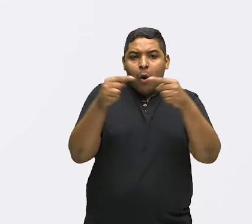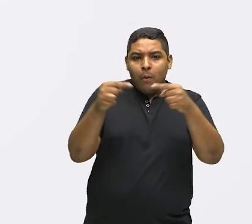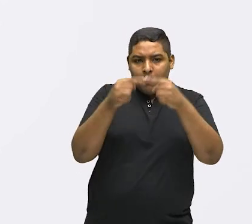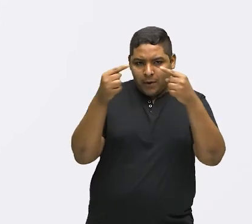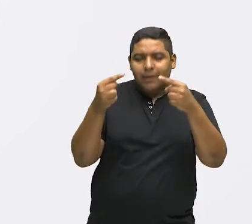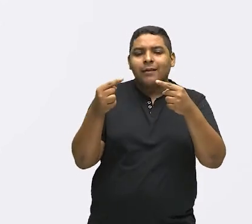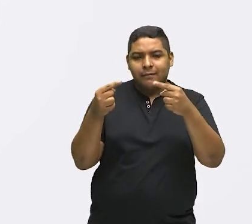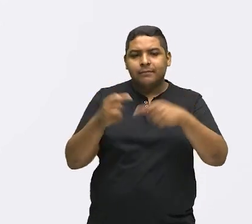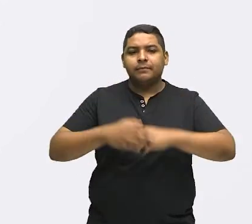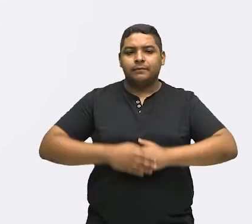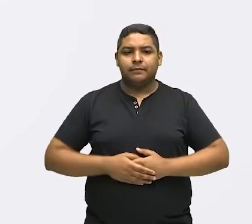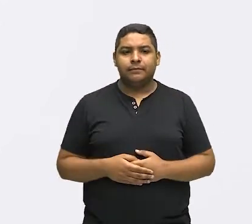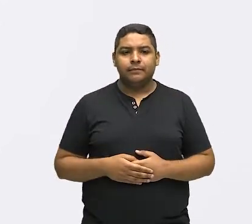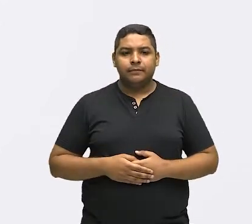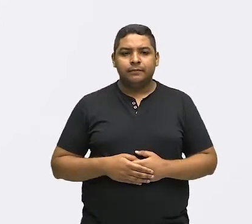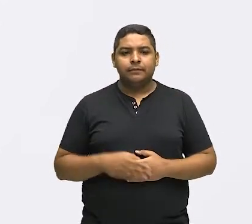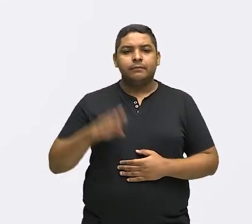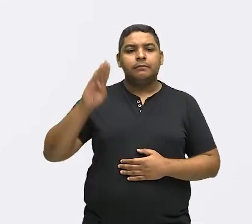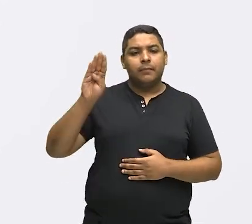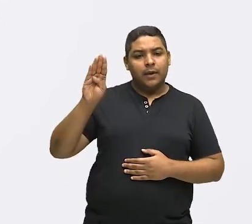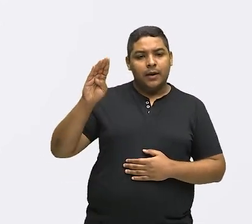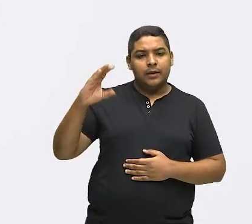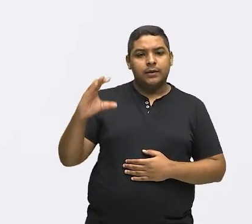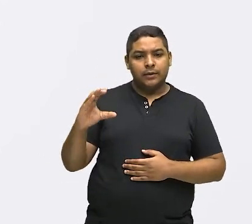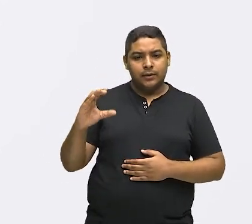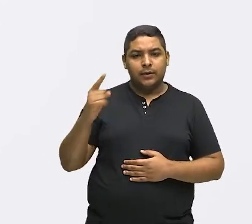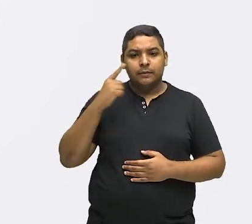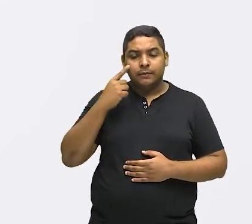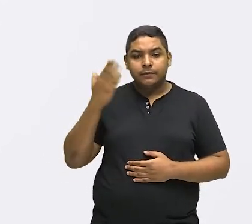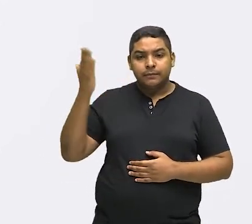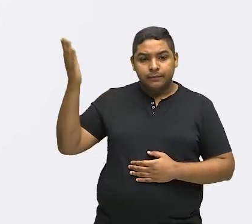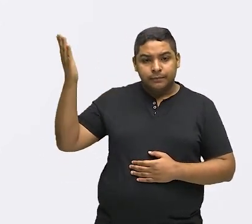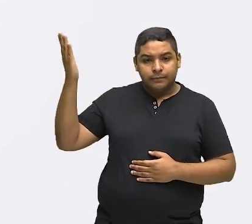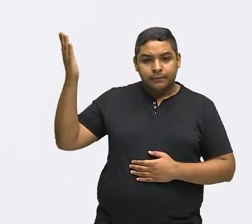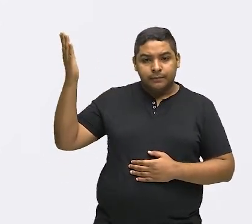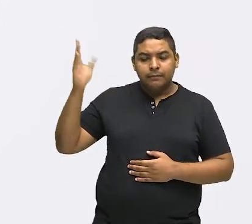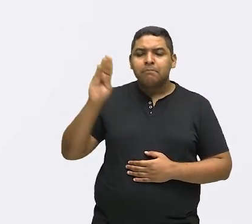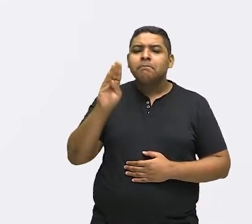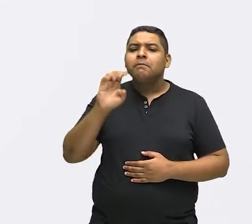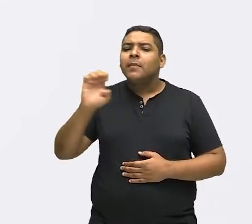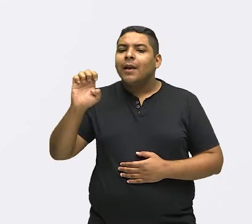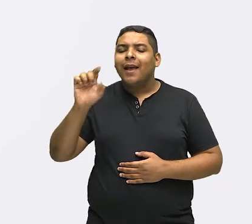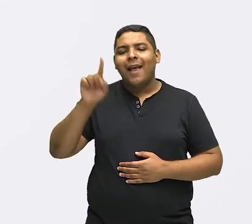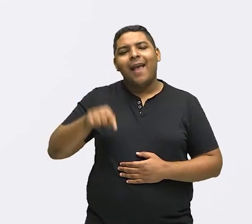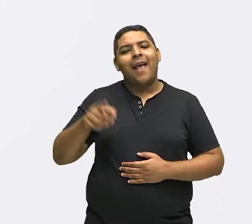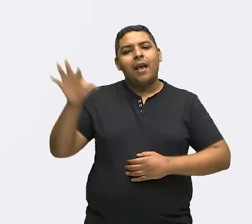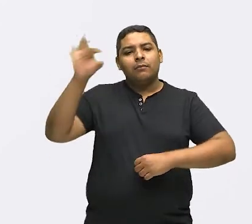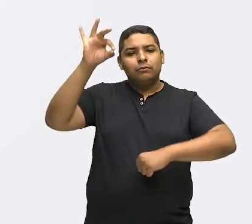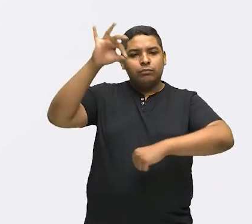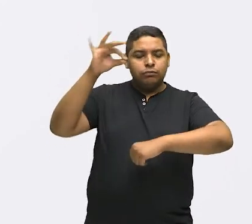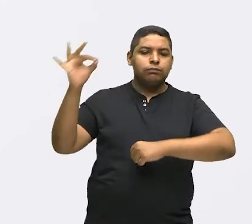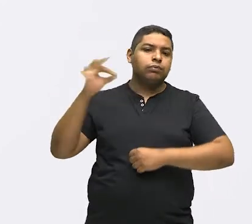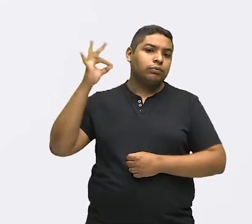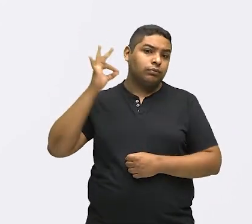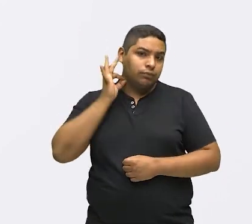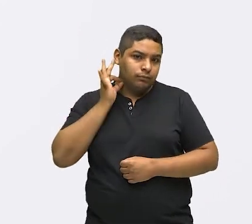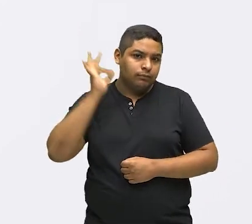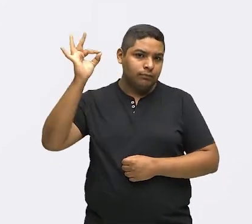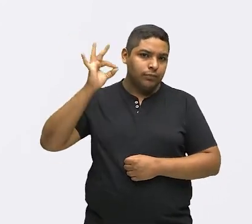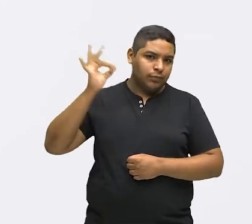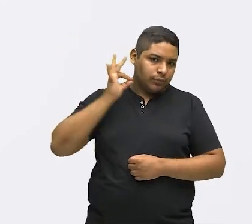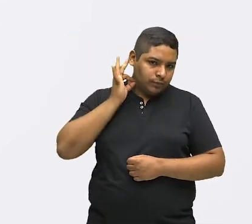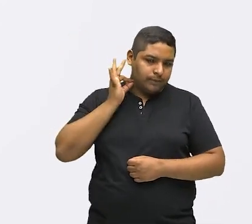a... And B, o que é a palavra B? É abelha. Então, você vai colocar as cores